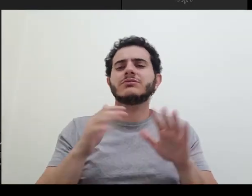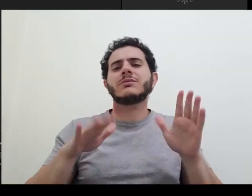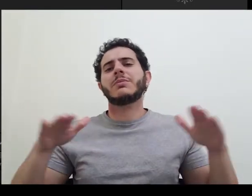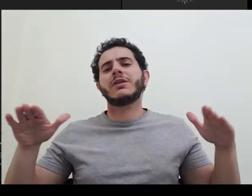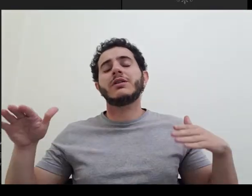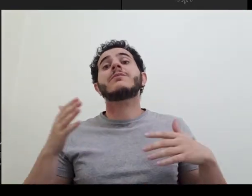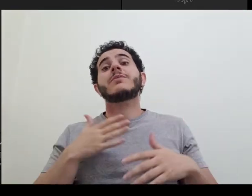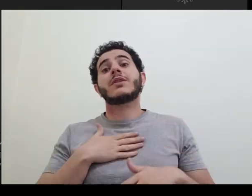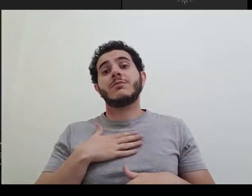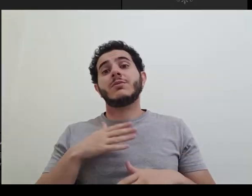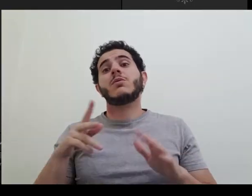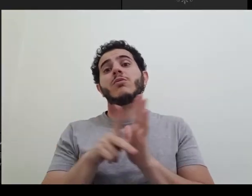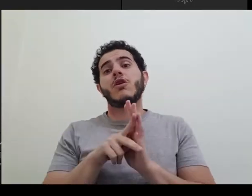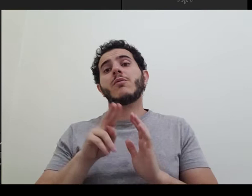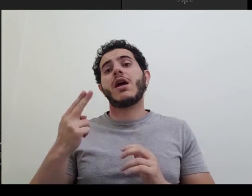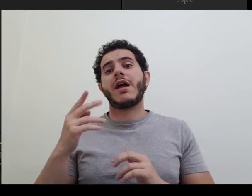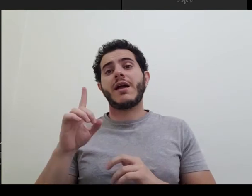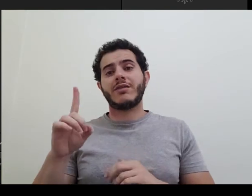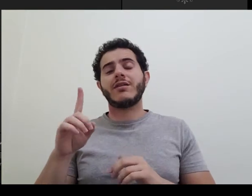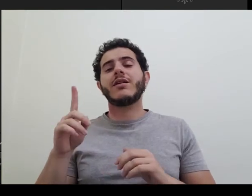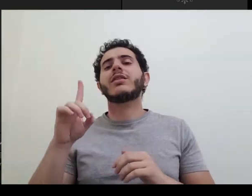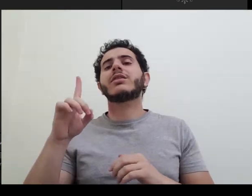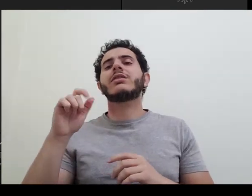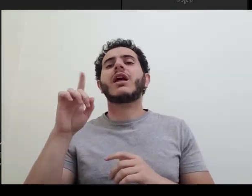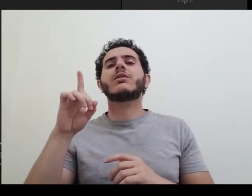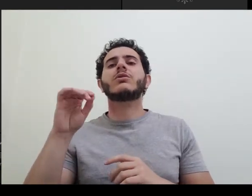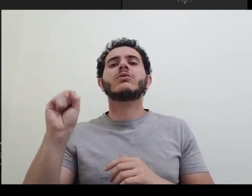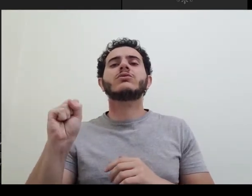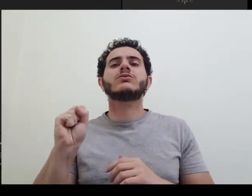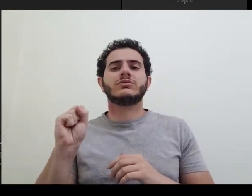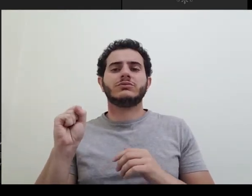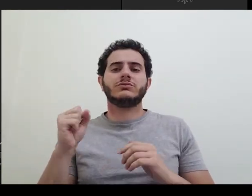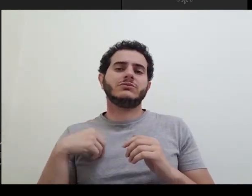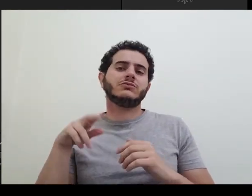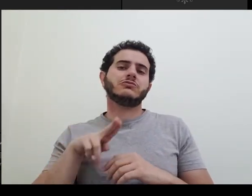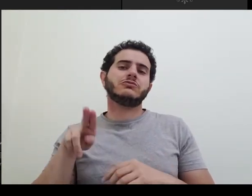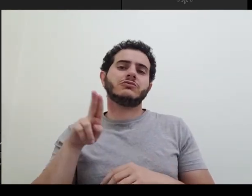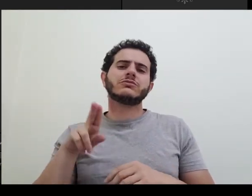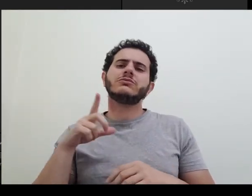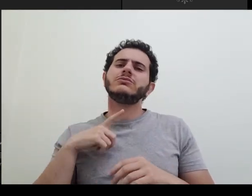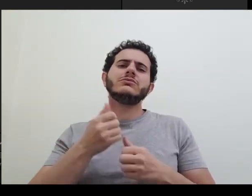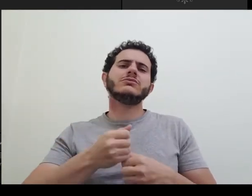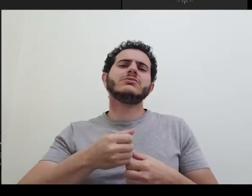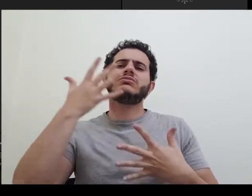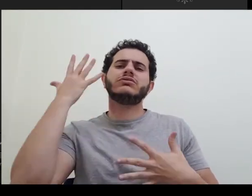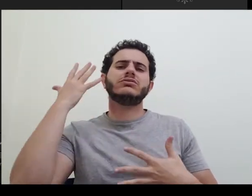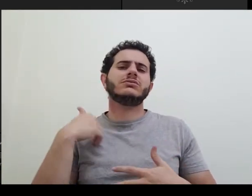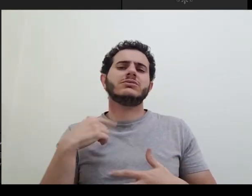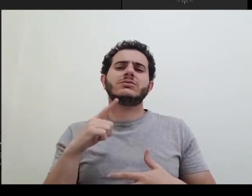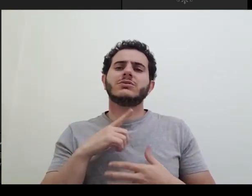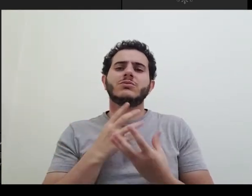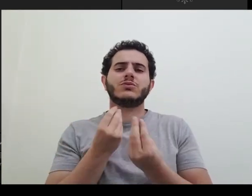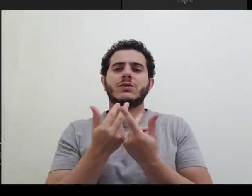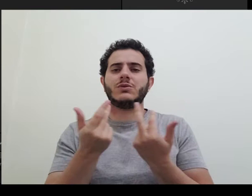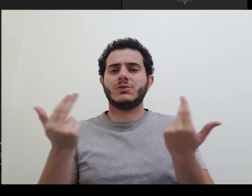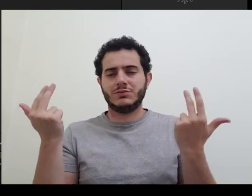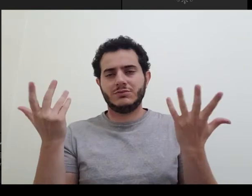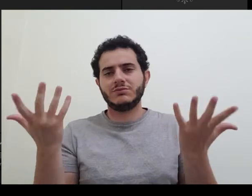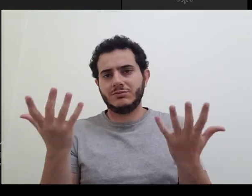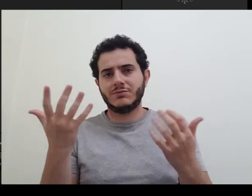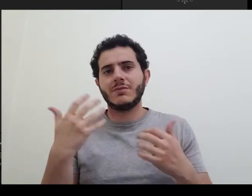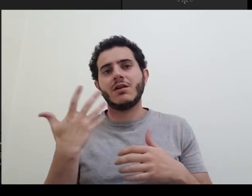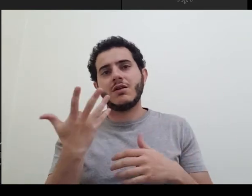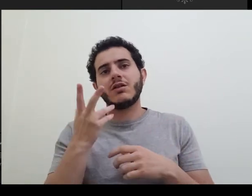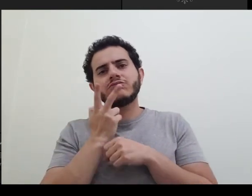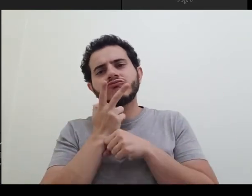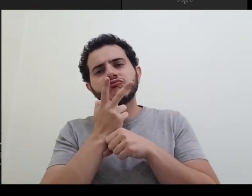tá aqui dentro de dados, nesse meu HD chamado dados. Então eu vou encontrar aqui a pasta, ó, tem um monte de trabalho aqui. Como está tudo organizadinho, eu sei onde está, lá